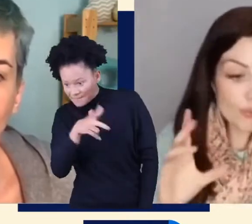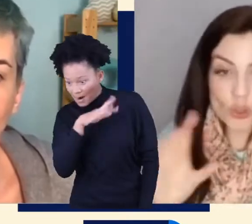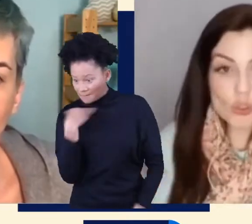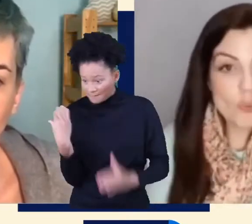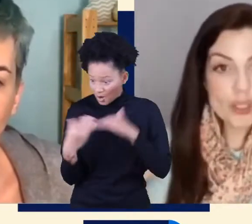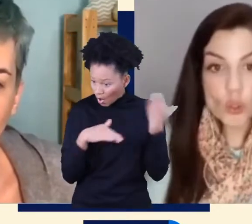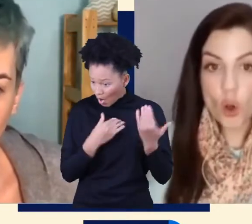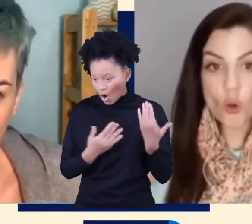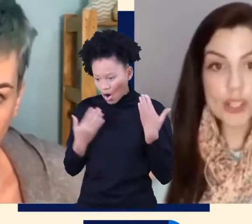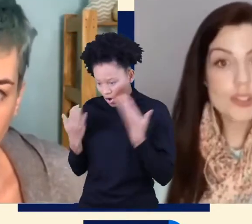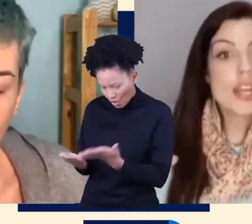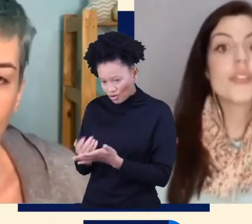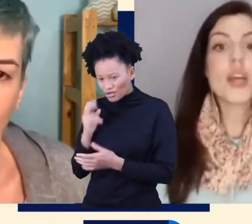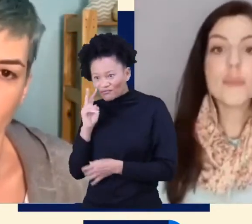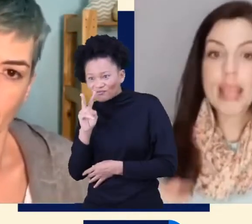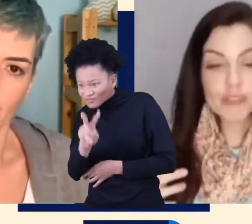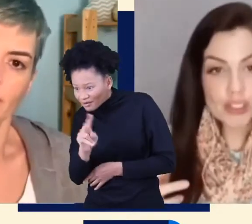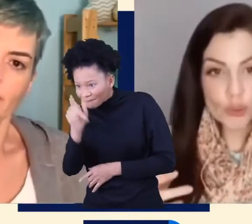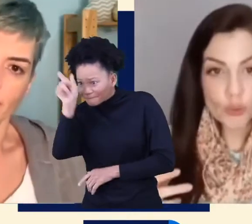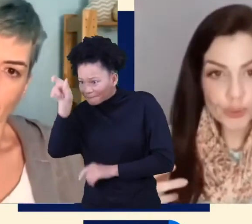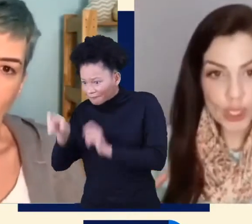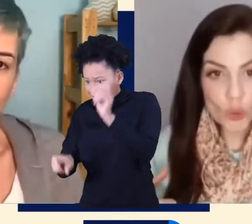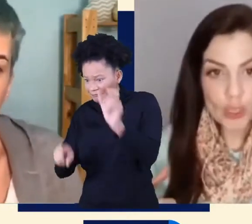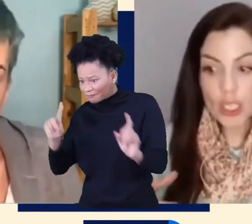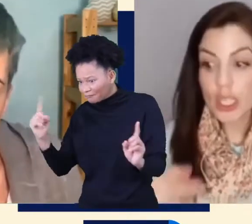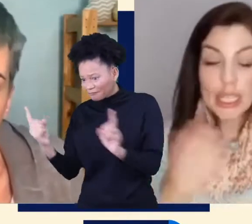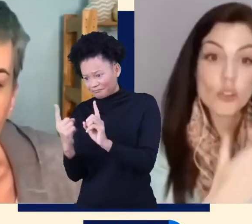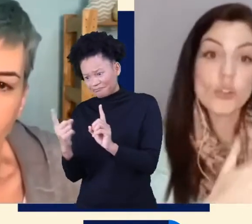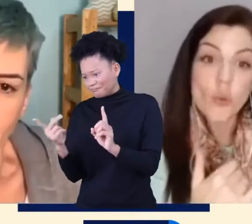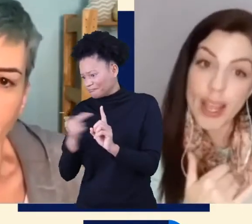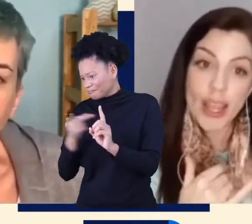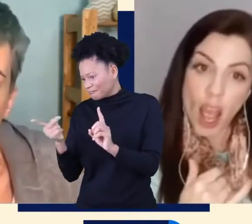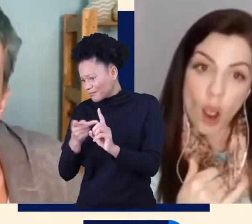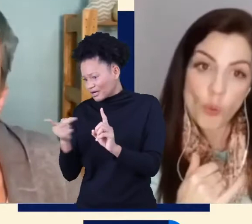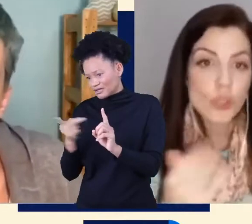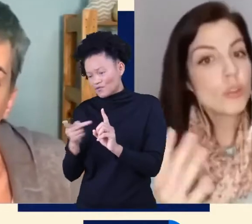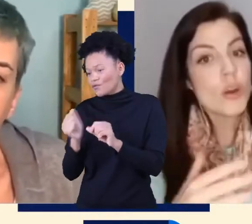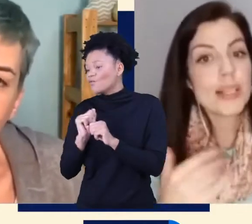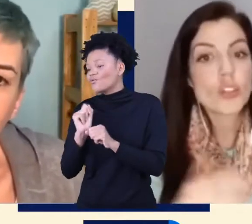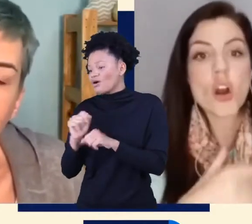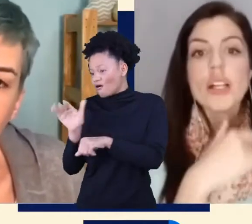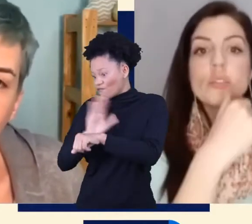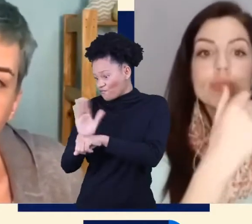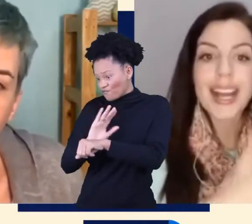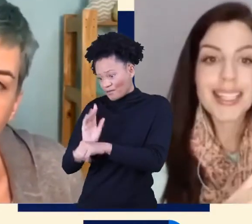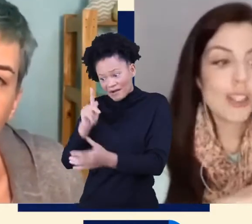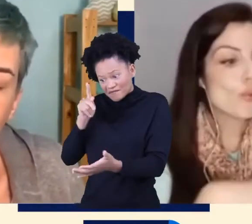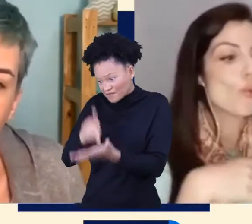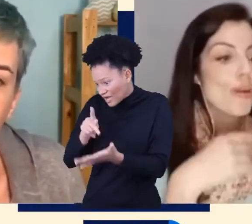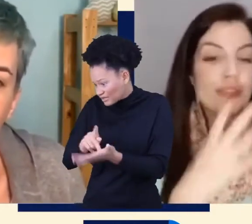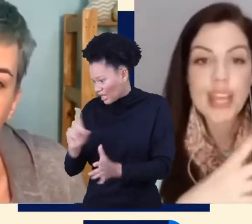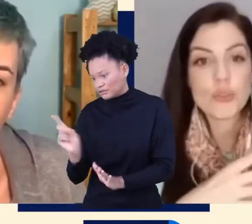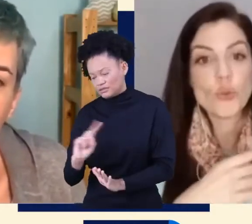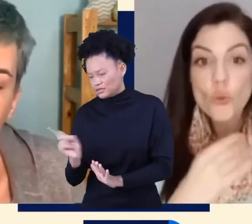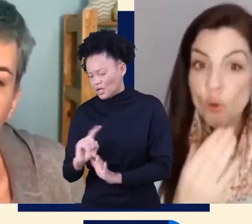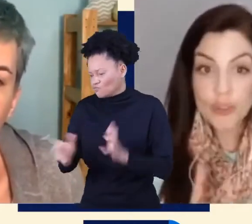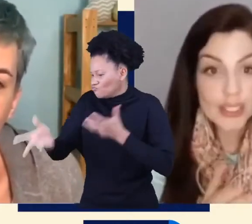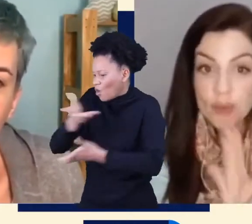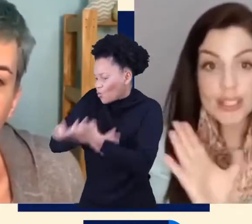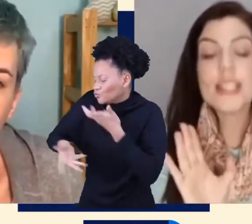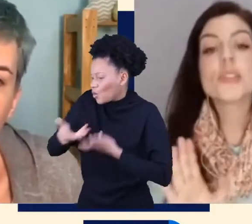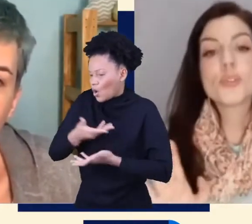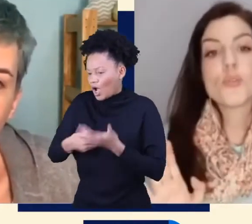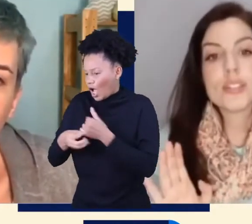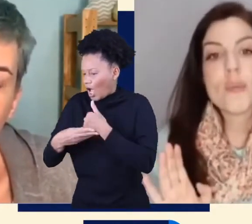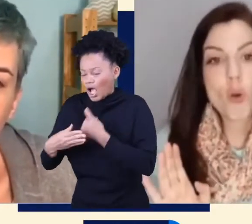que você viu são pessoas também fazendo um filme e isso não é real. Isso não é uma troca com carinho, com afeto, com